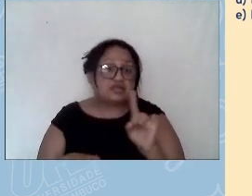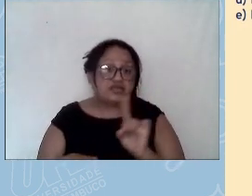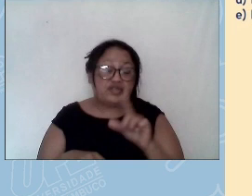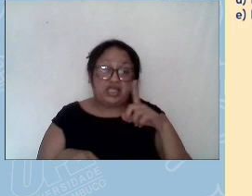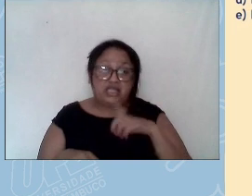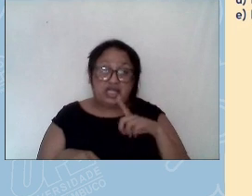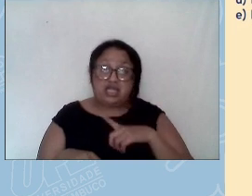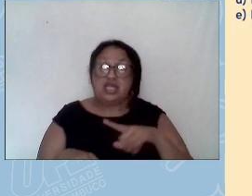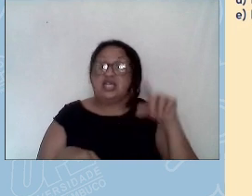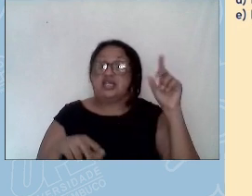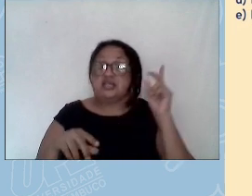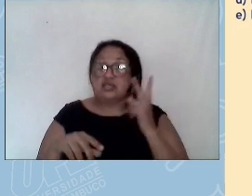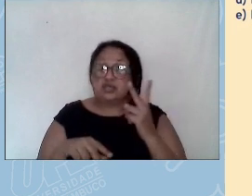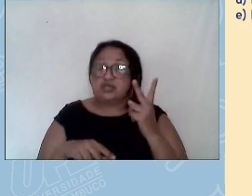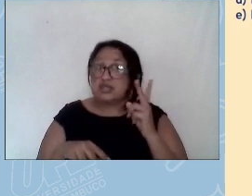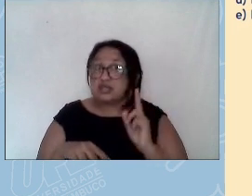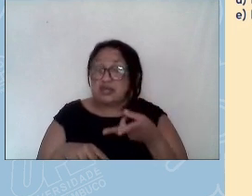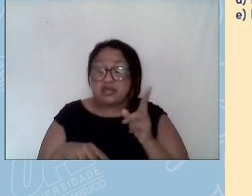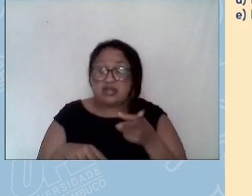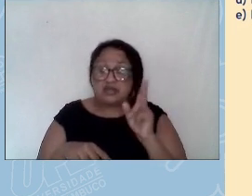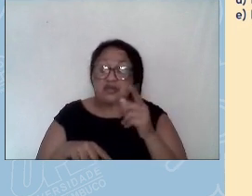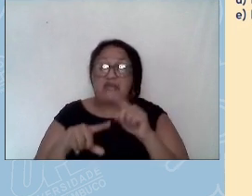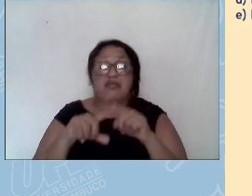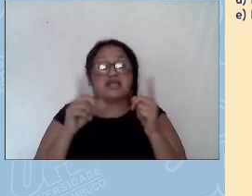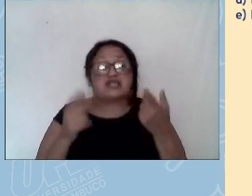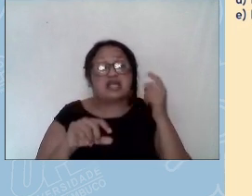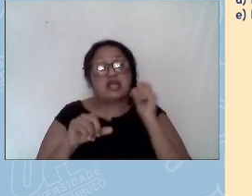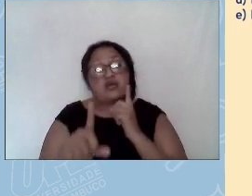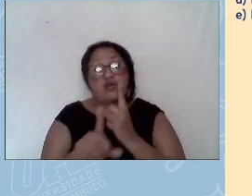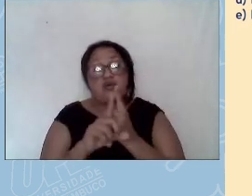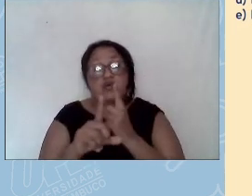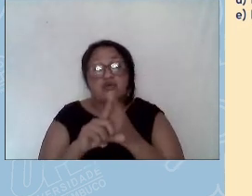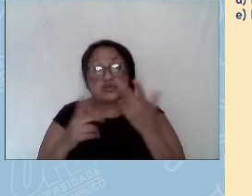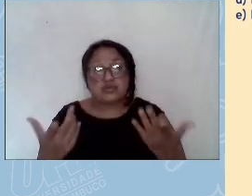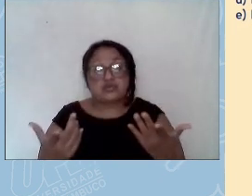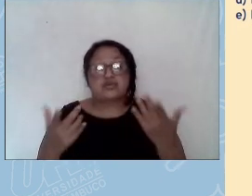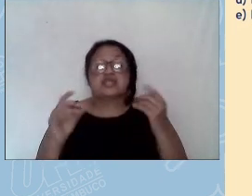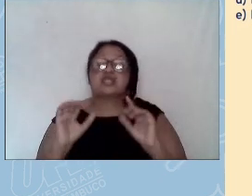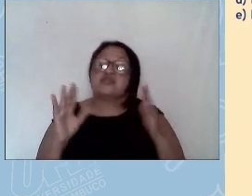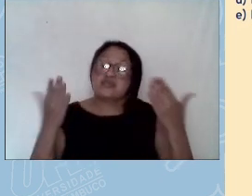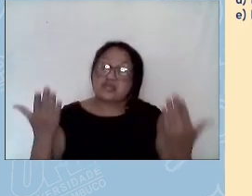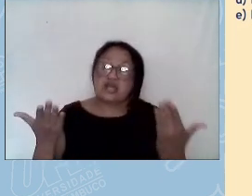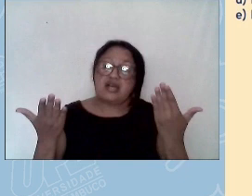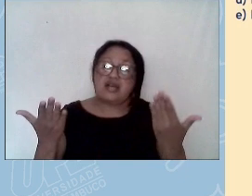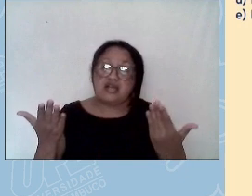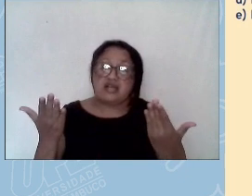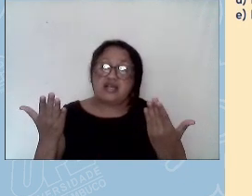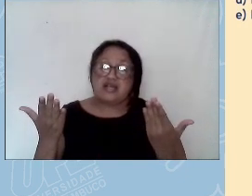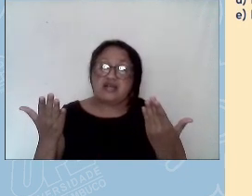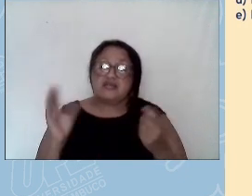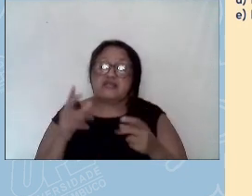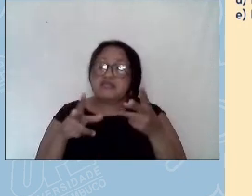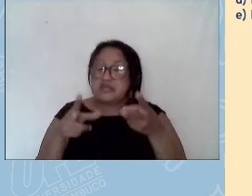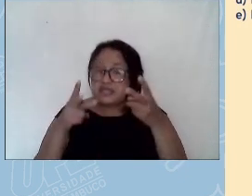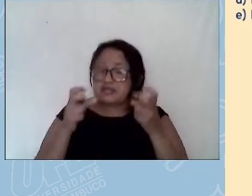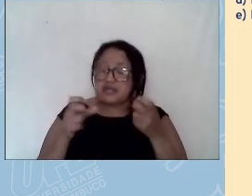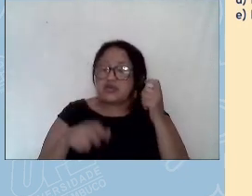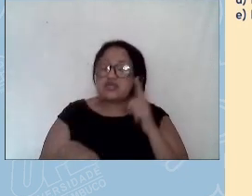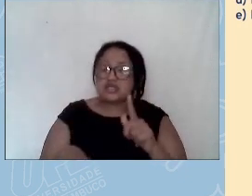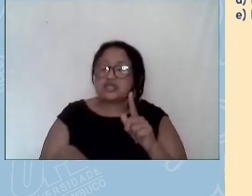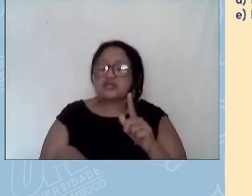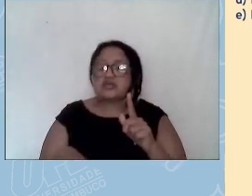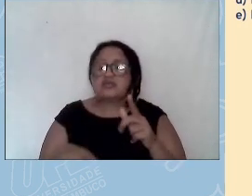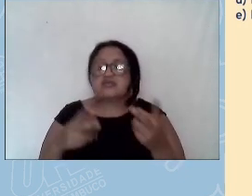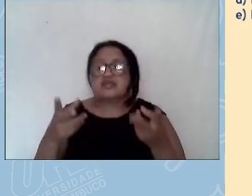racional mas se eu encontro uma situação que atende ao que foi afirmado eu já consigo decidir